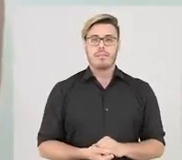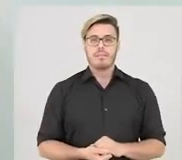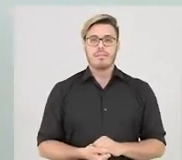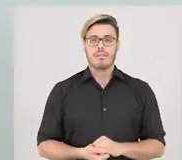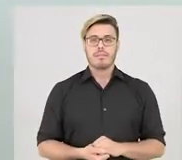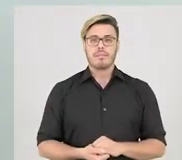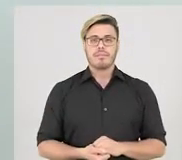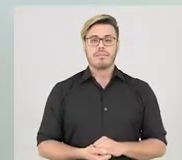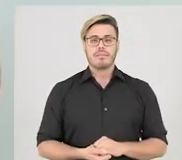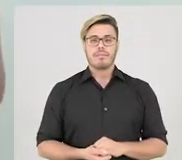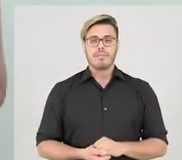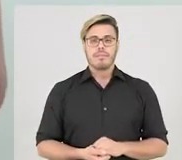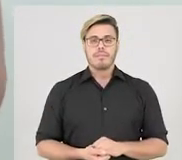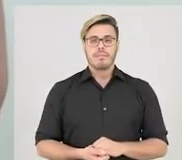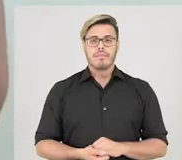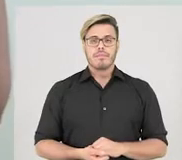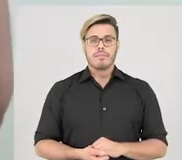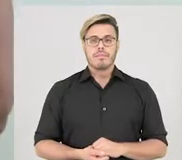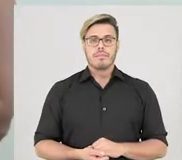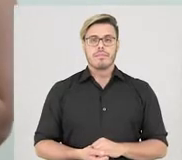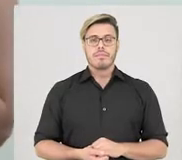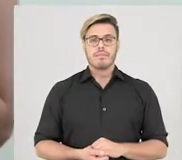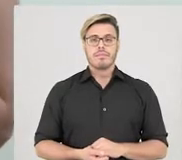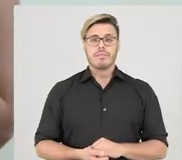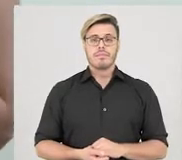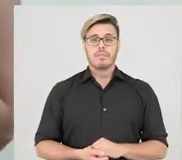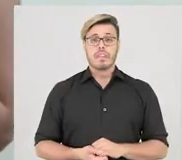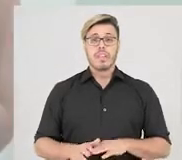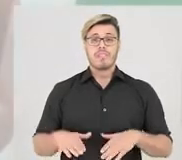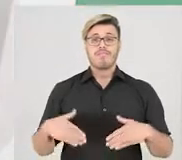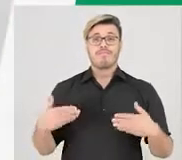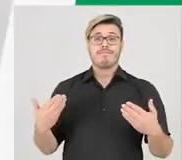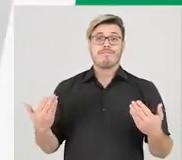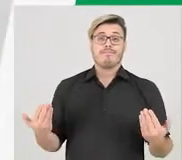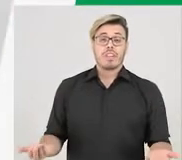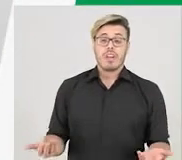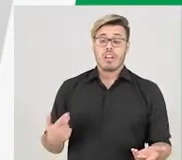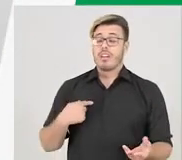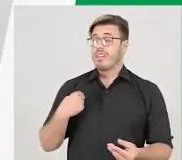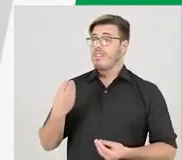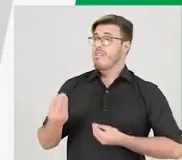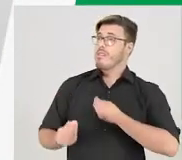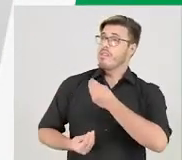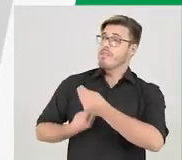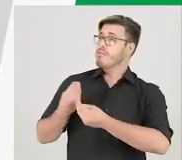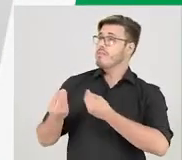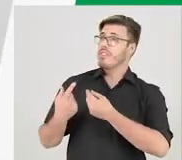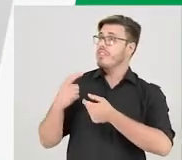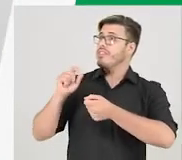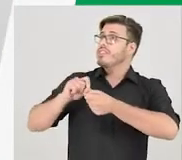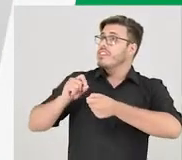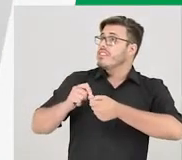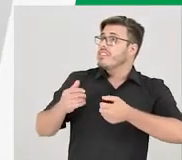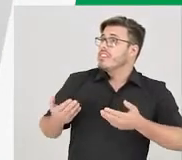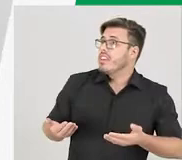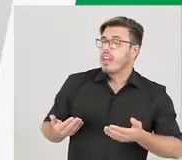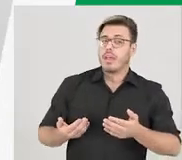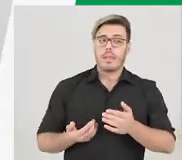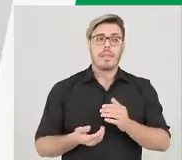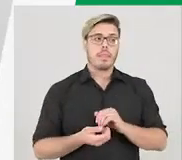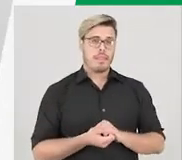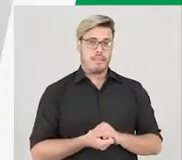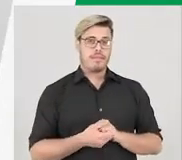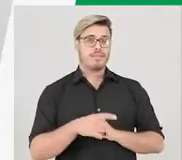E agora, Janaína, para fazer tudo isso, e como é que nós vamos fazer? Uma proposta para isso é o Plano Educacional